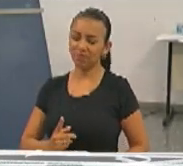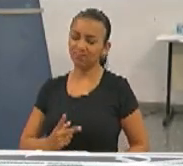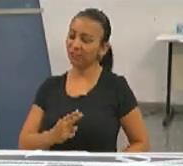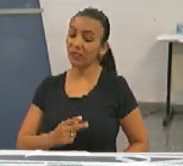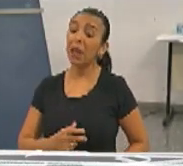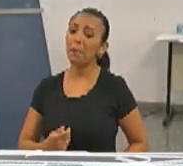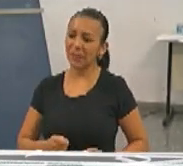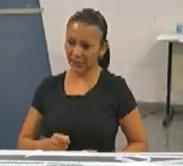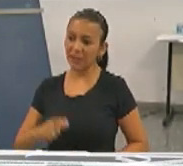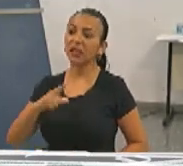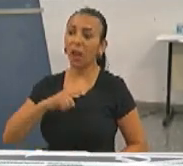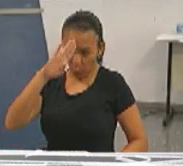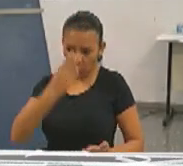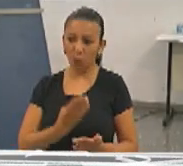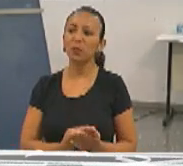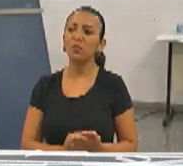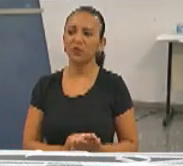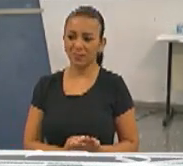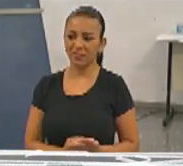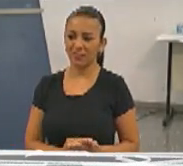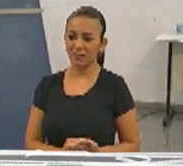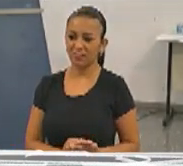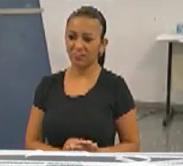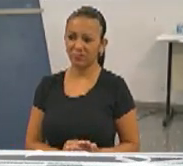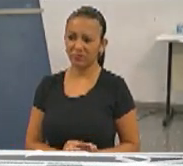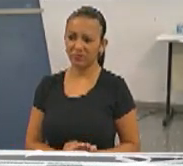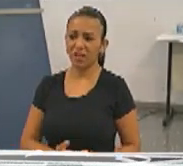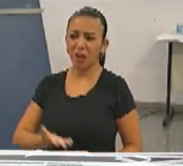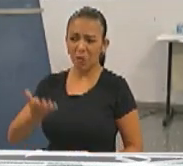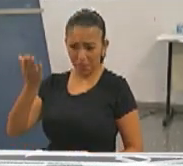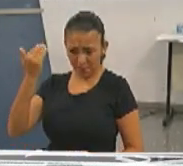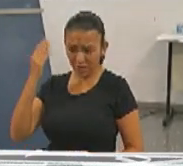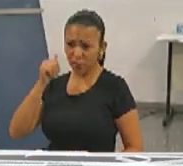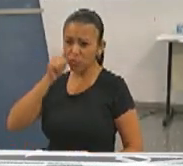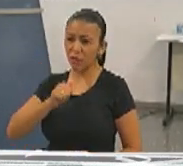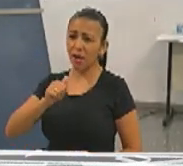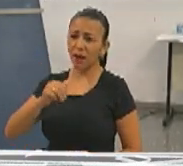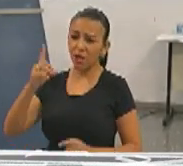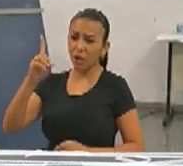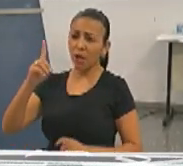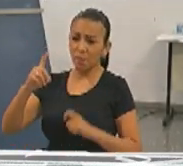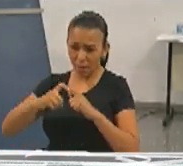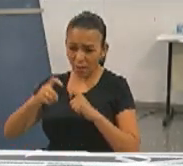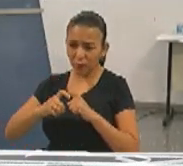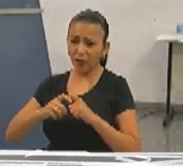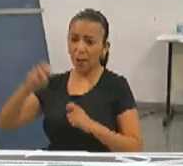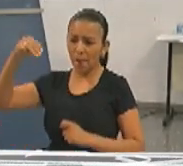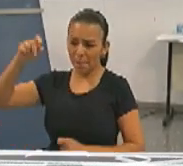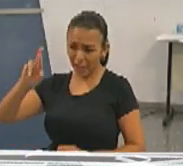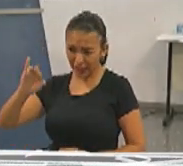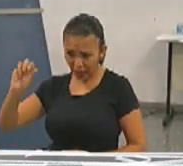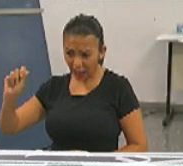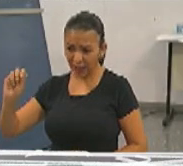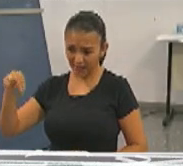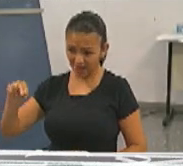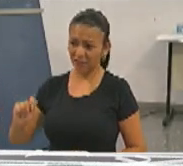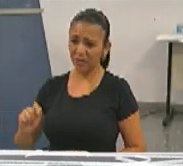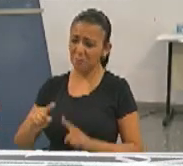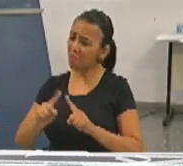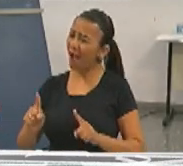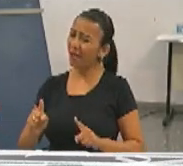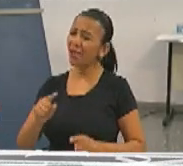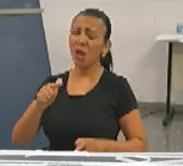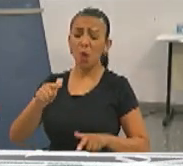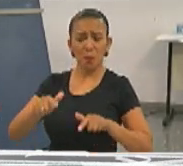super confiança. Ele foi nos indicado pela doutora Mariana, por toda a equipe. Só que ele